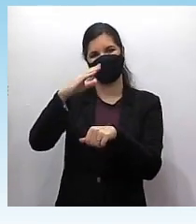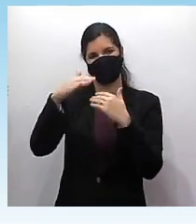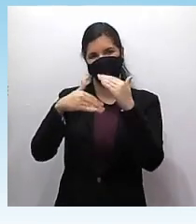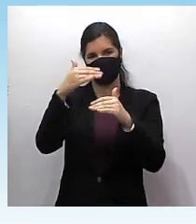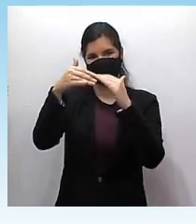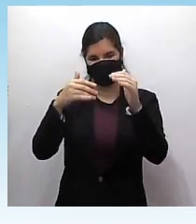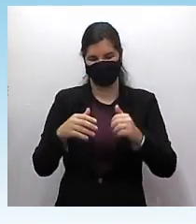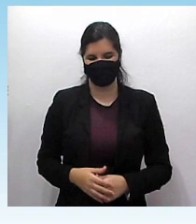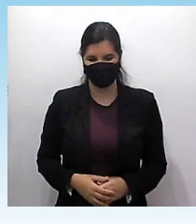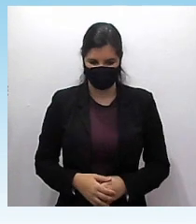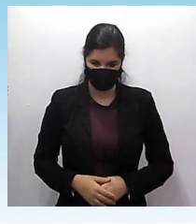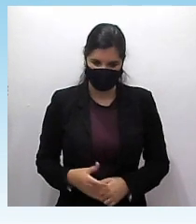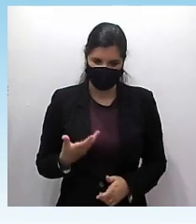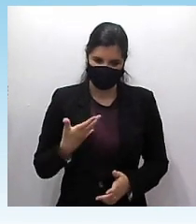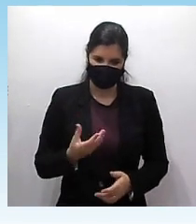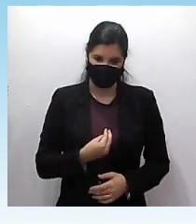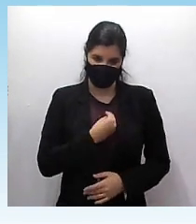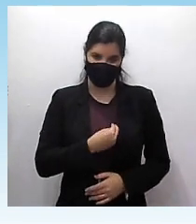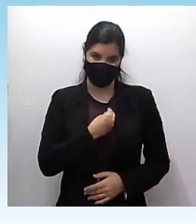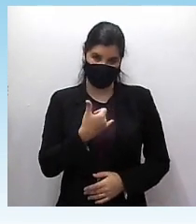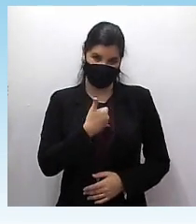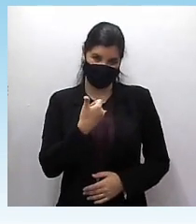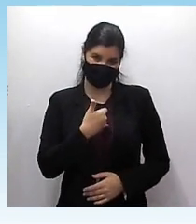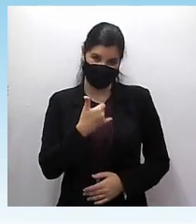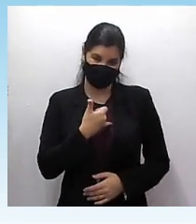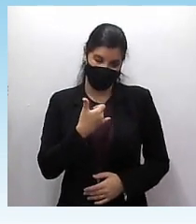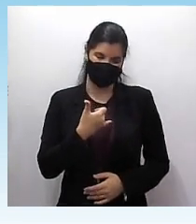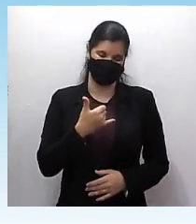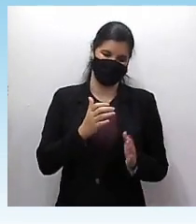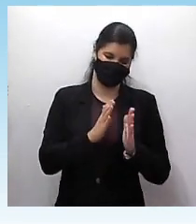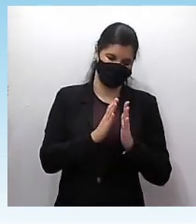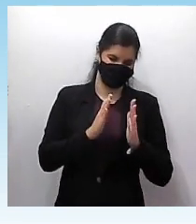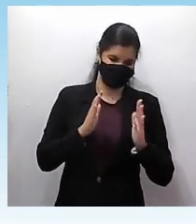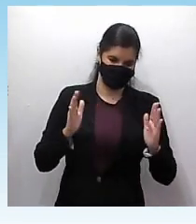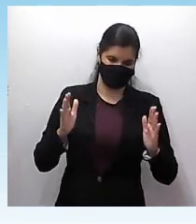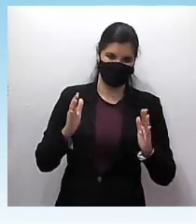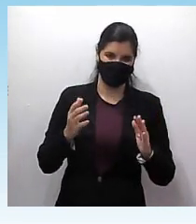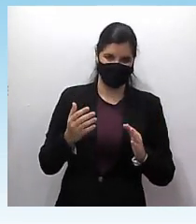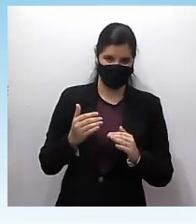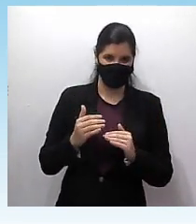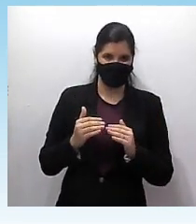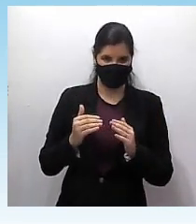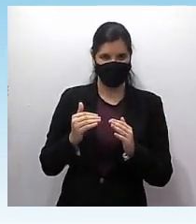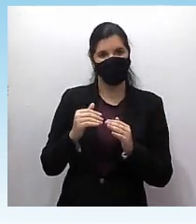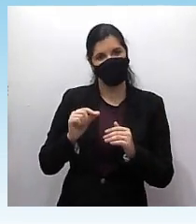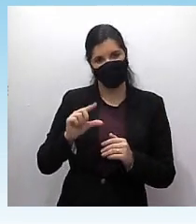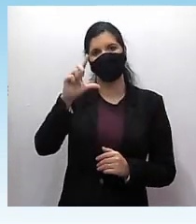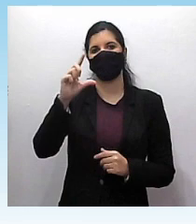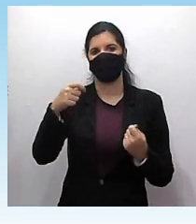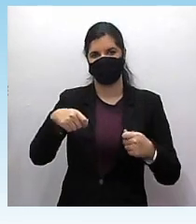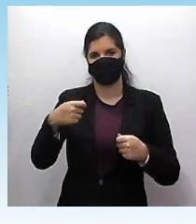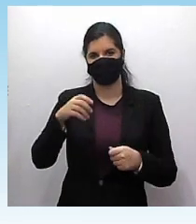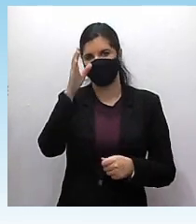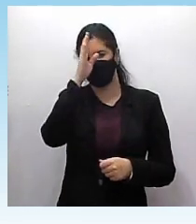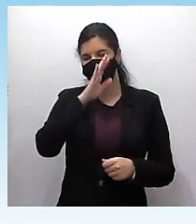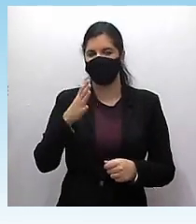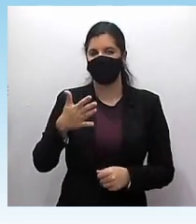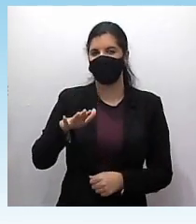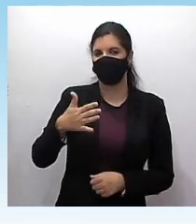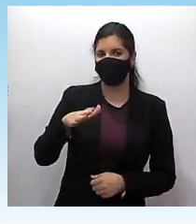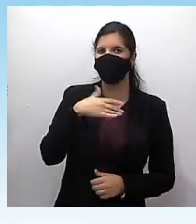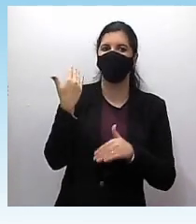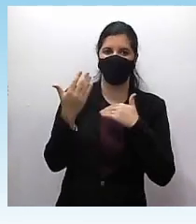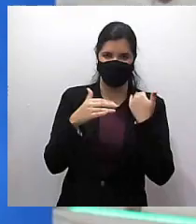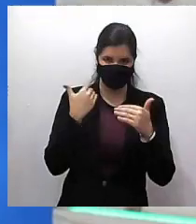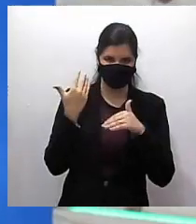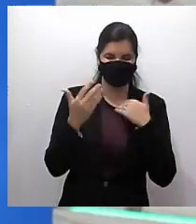tá? A expectativa de vida precisa ser alta no país desenvolvido. A do Brasil ela é mediana, ainda não é alta. Né? Ainda morre-se muito